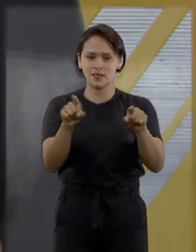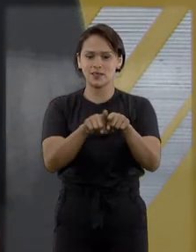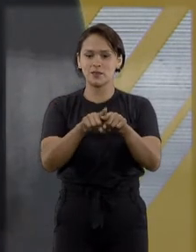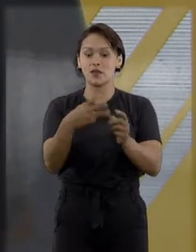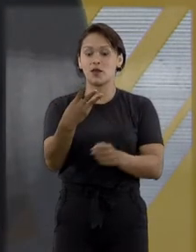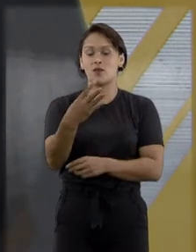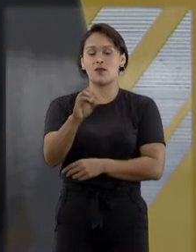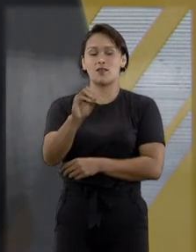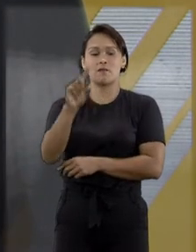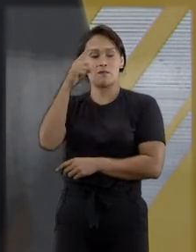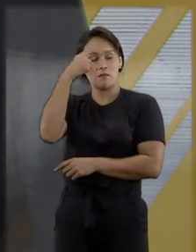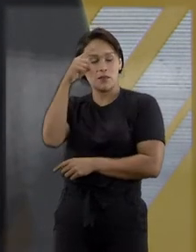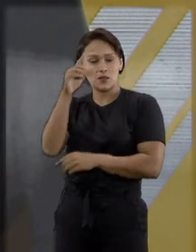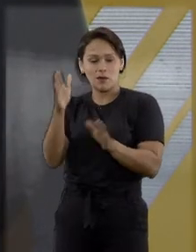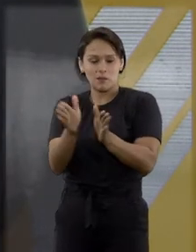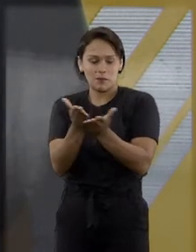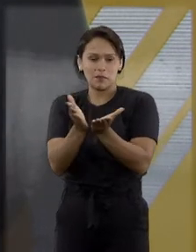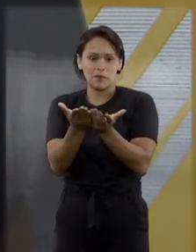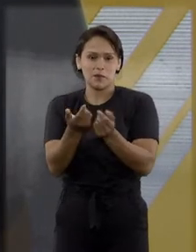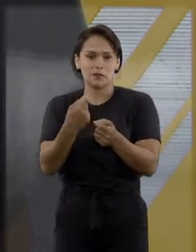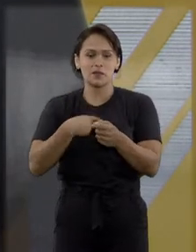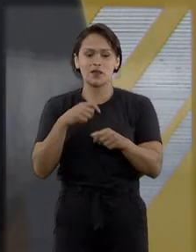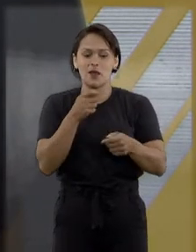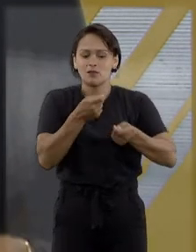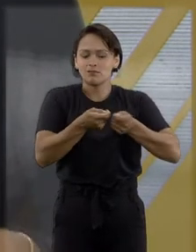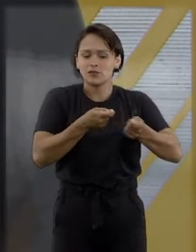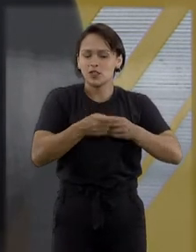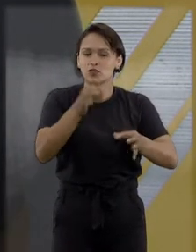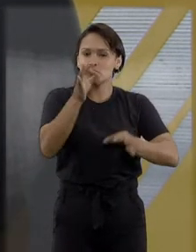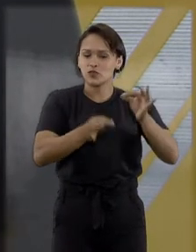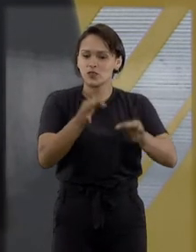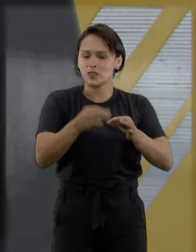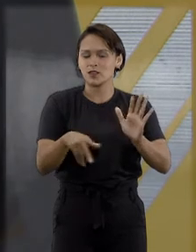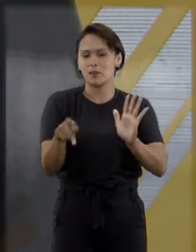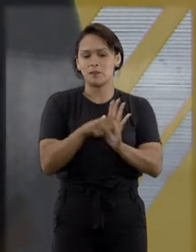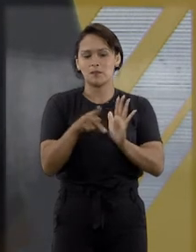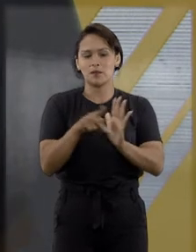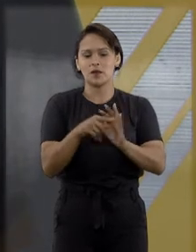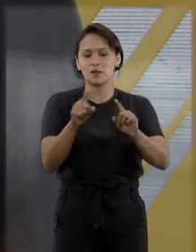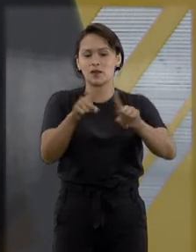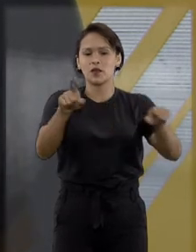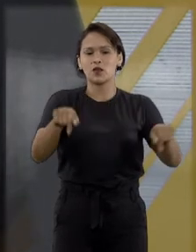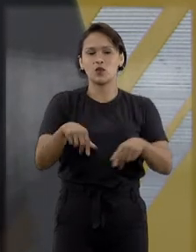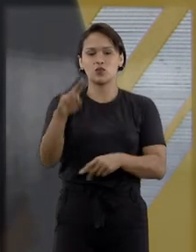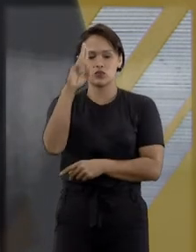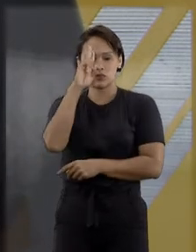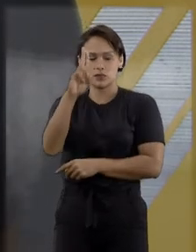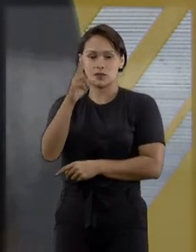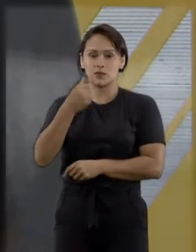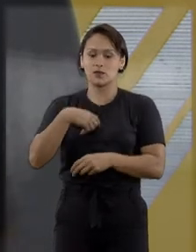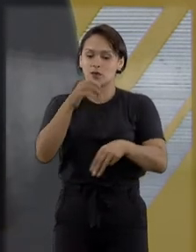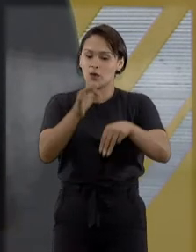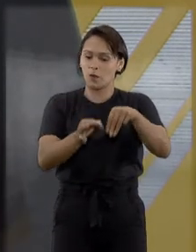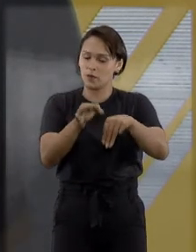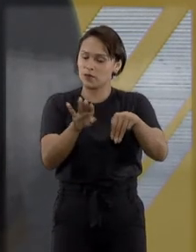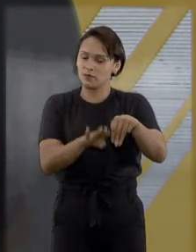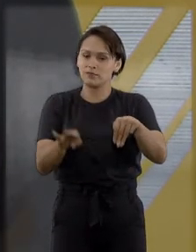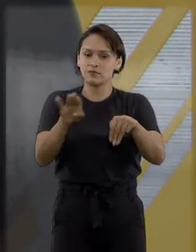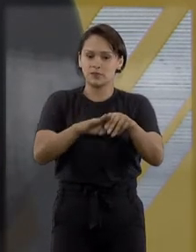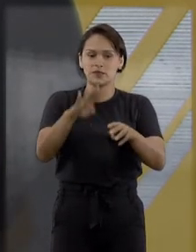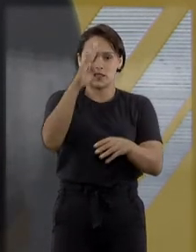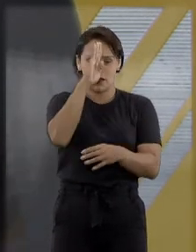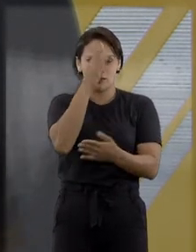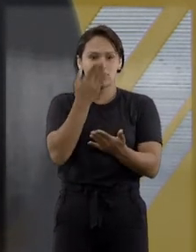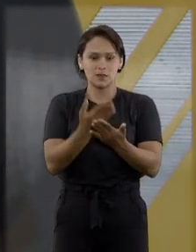e mais de 40 mil pessoas de baixa renda, e há uma disputa judicial sobre a propriedade das terras. O ministro considerou que